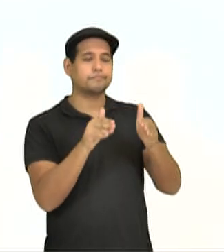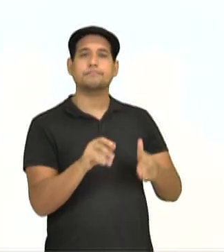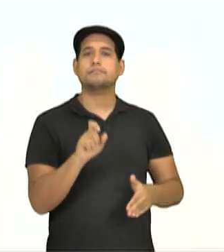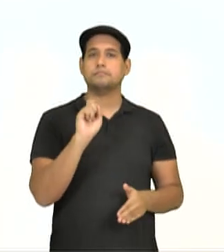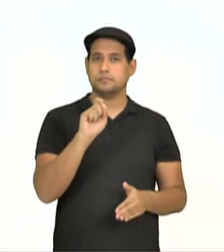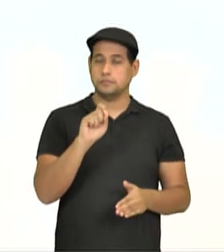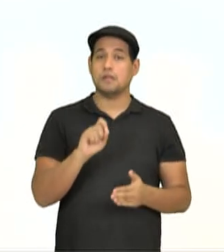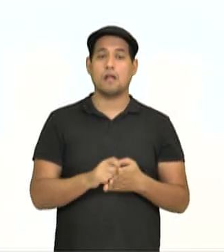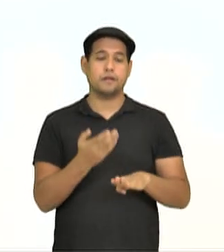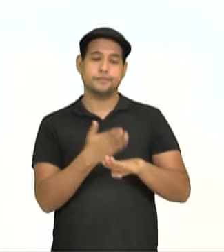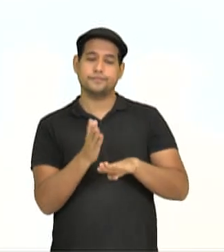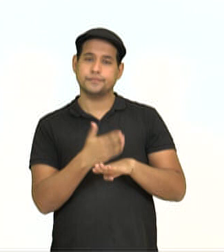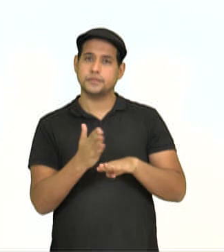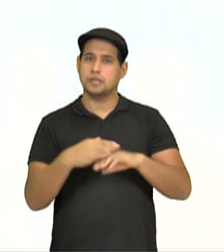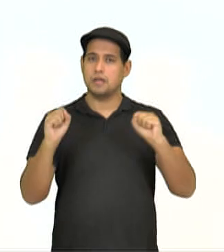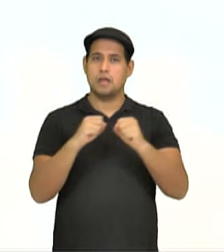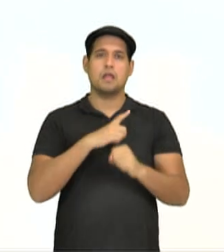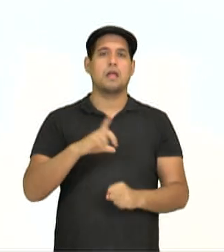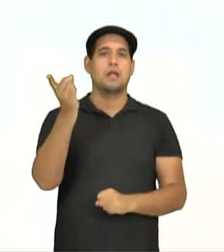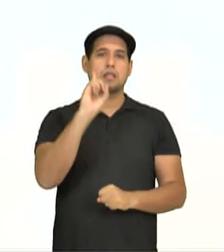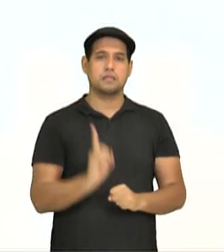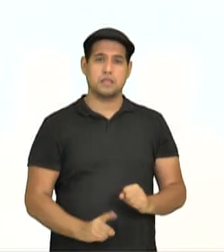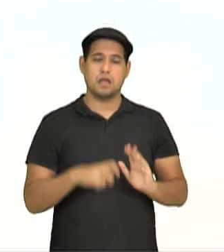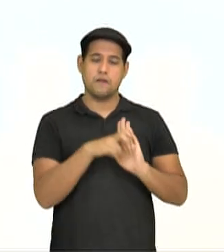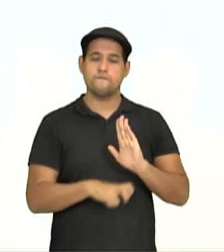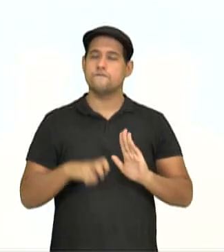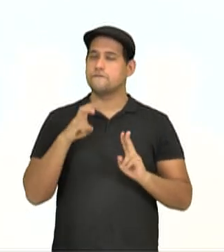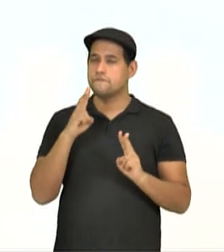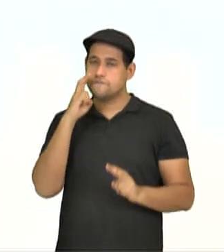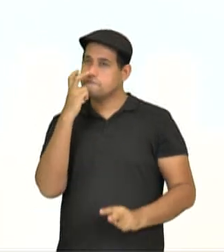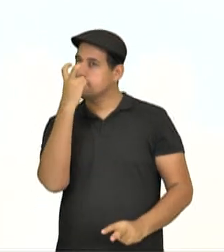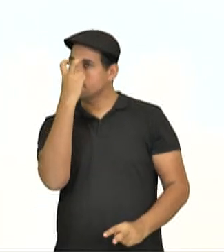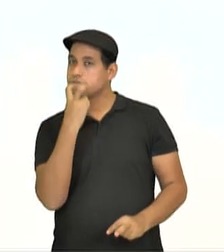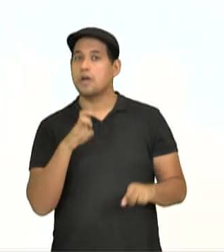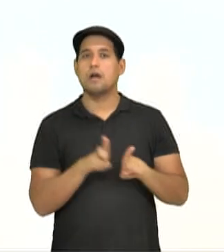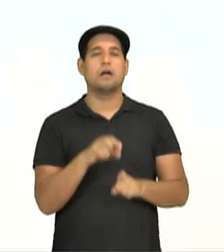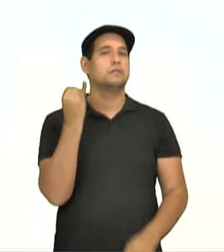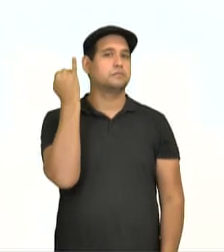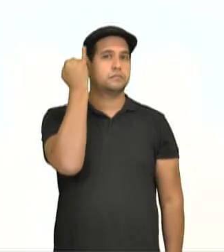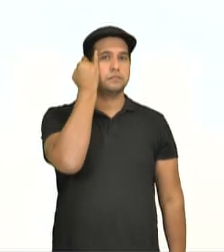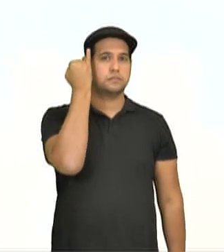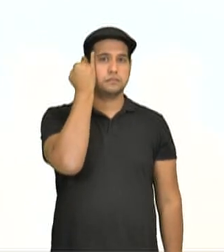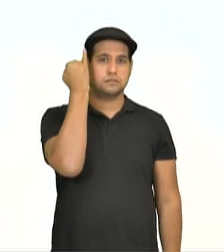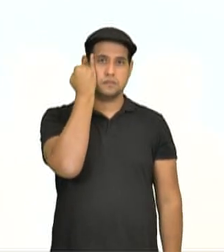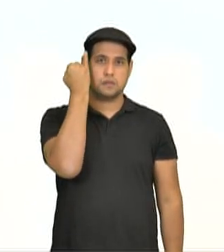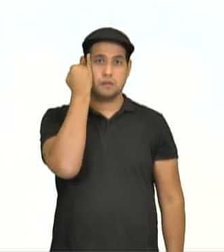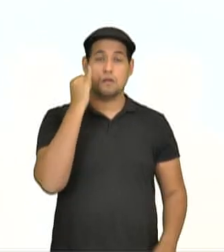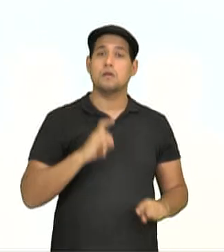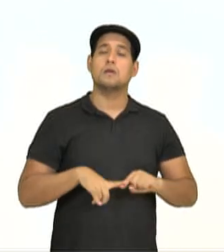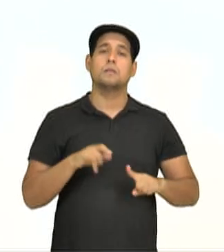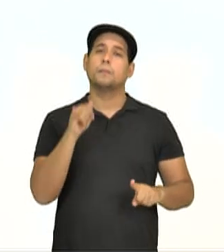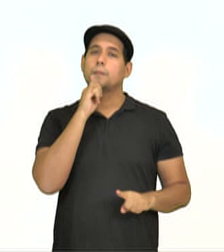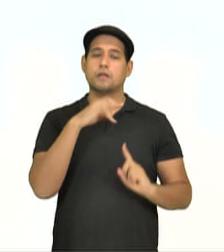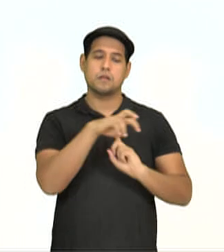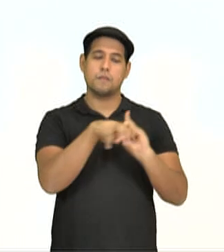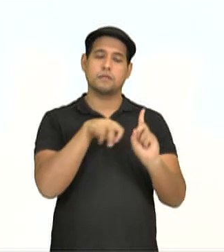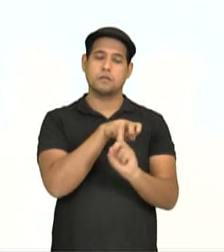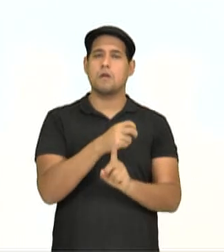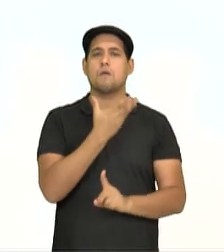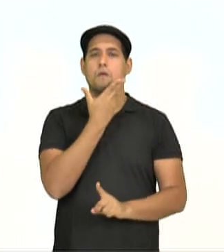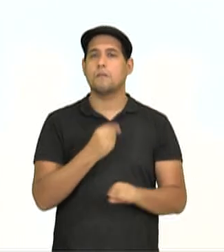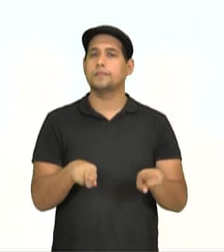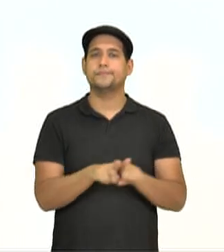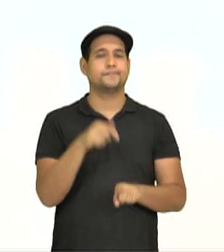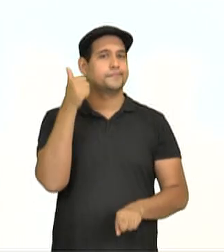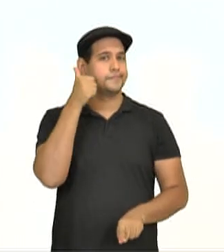é praticado por atletas com deficiência física, visual ou intelectual, na modalidade masculina e